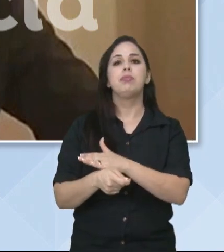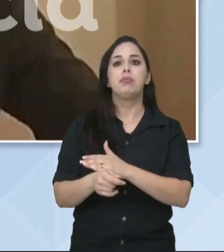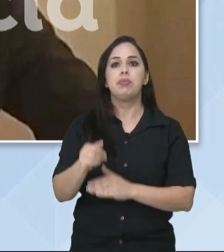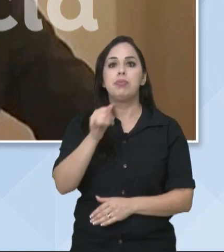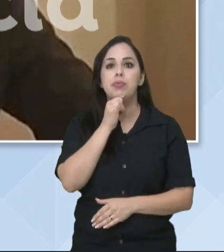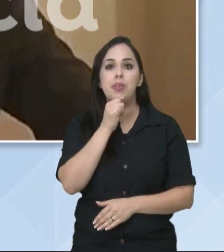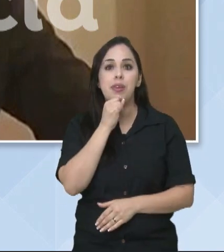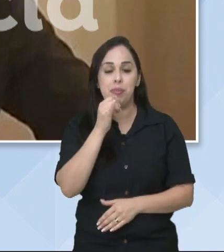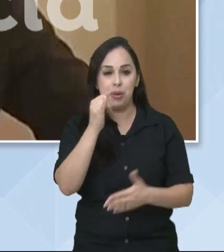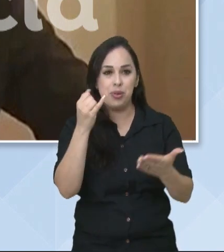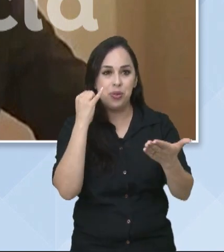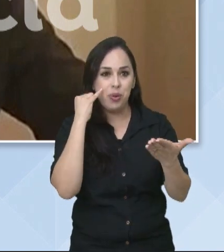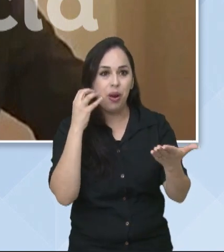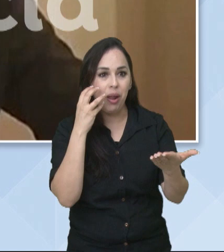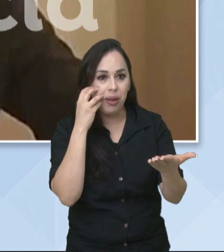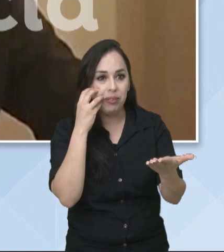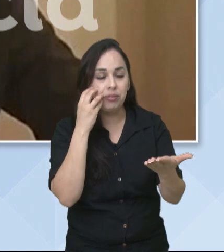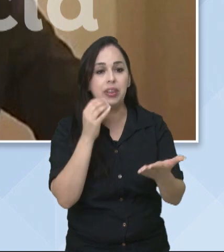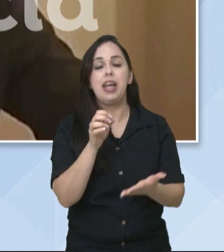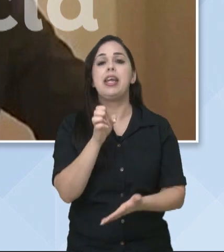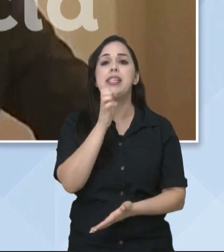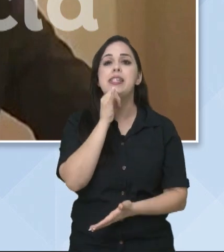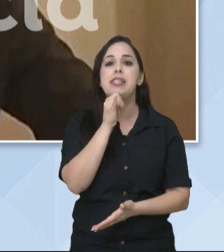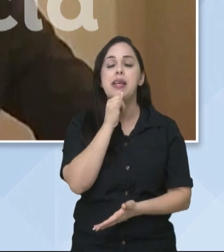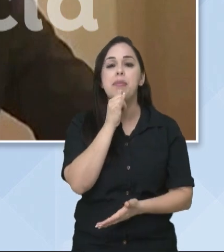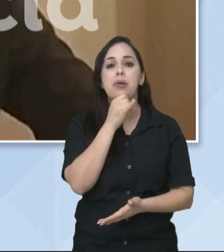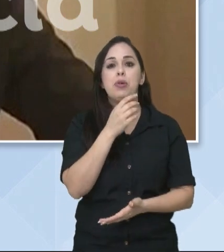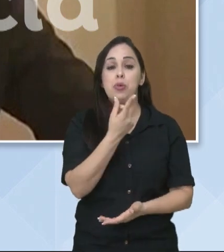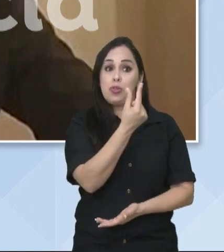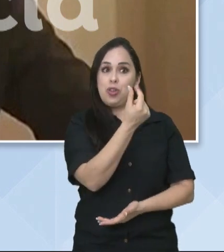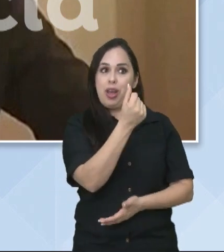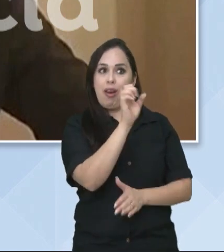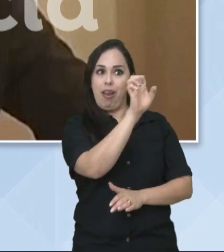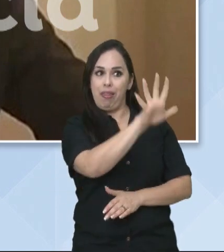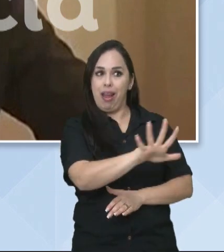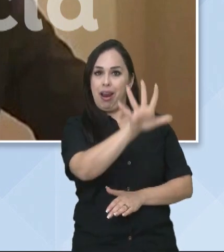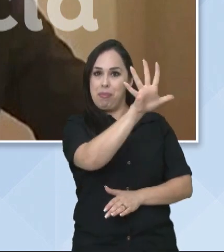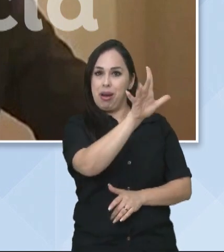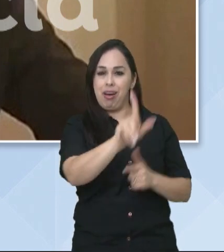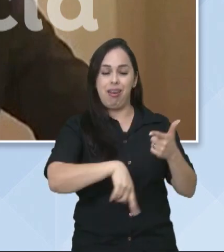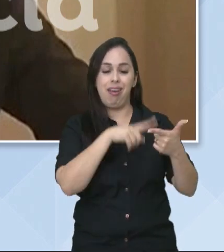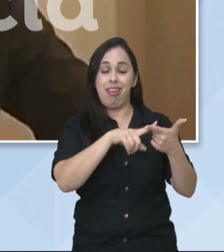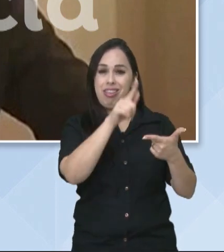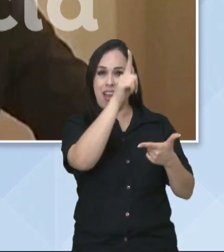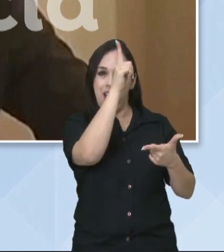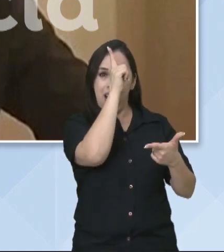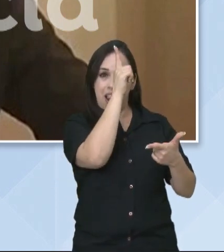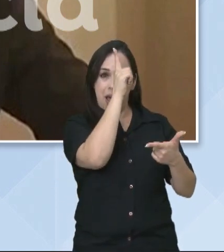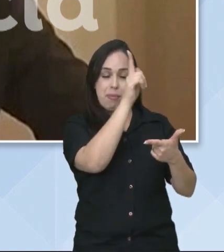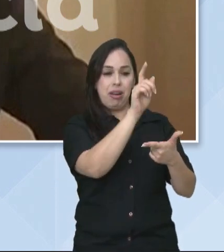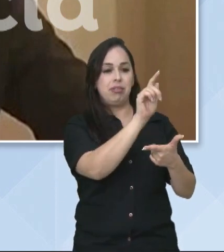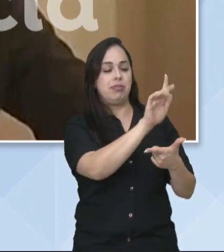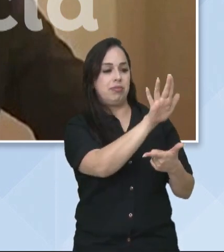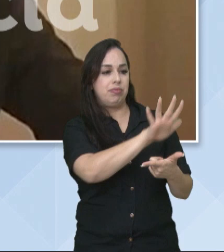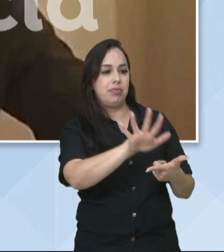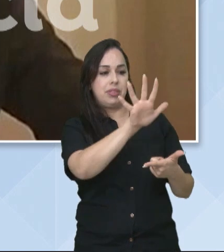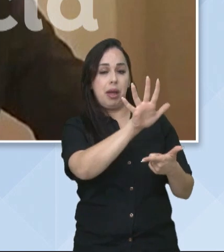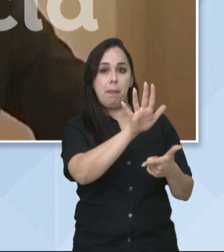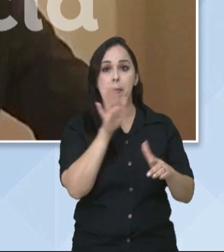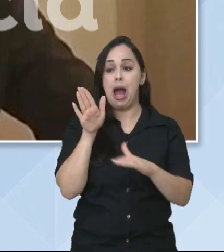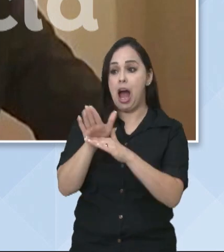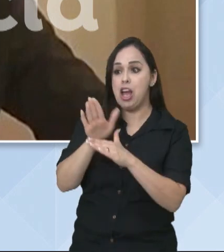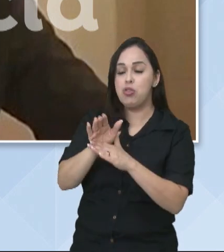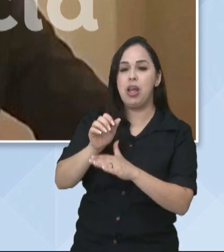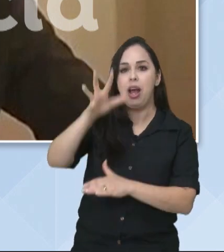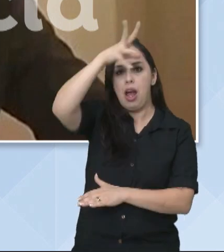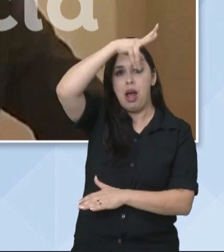Juliana, da Europa, lá da Alemanha, para manter a Amazônia, ele